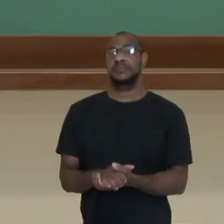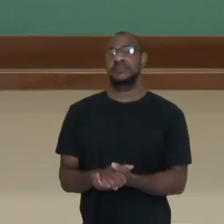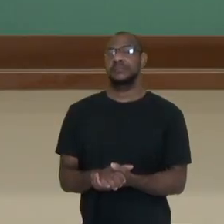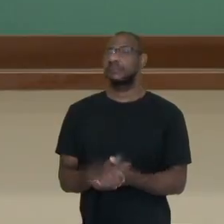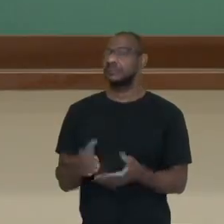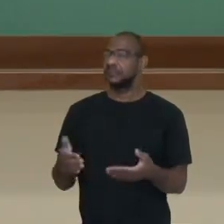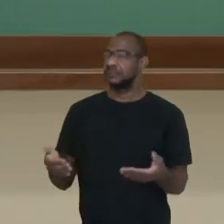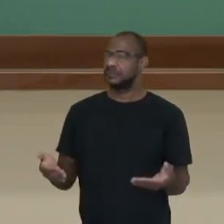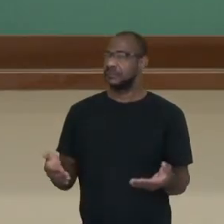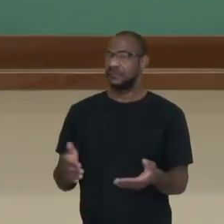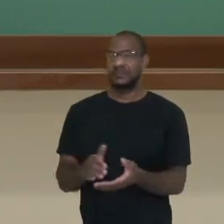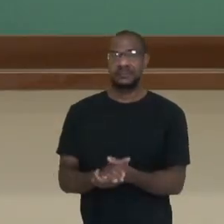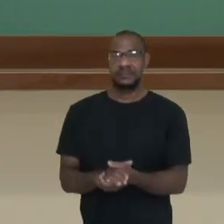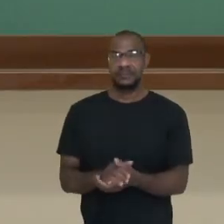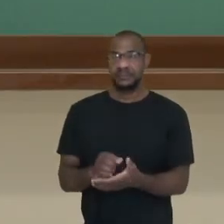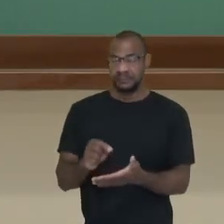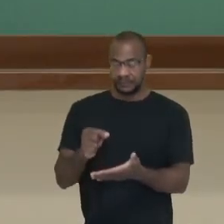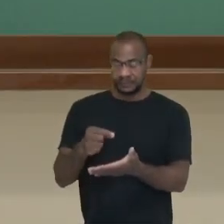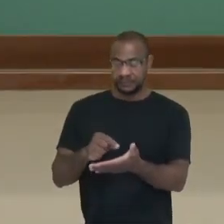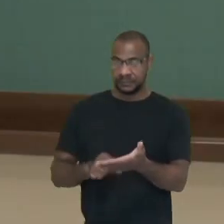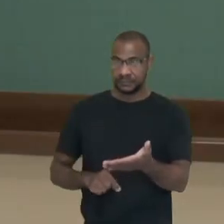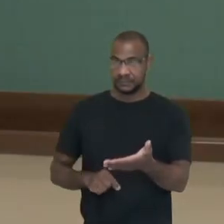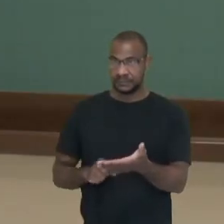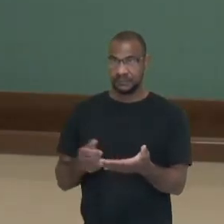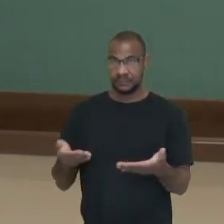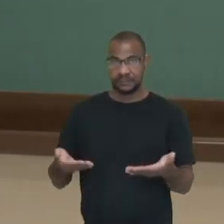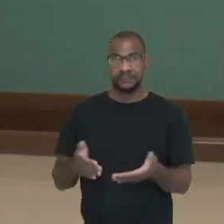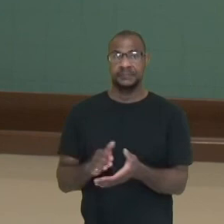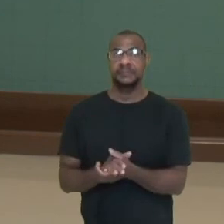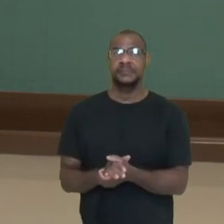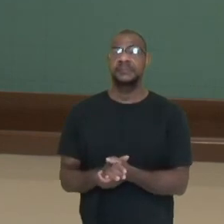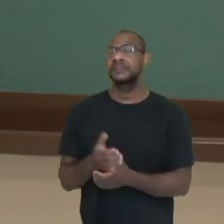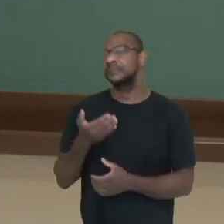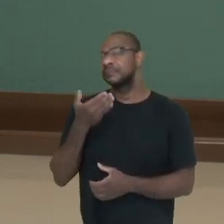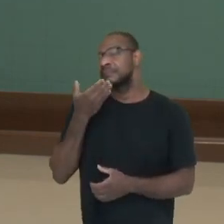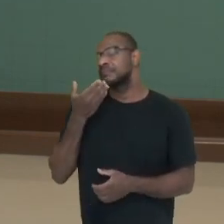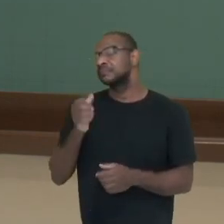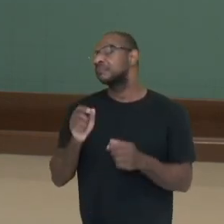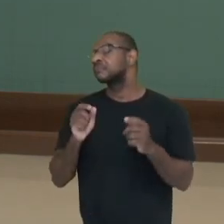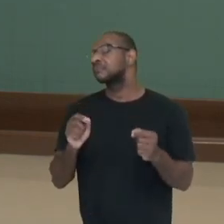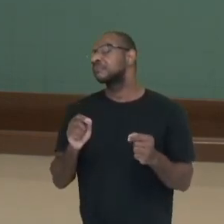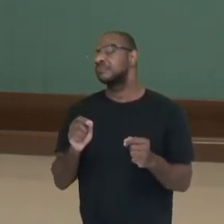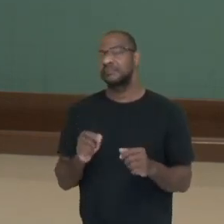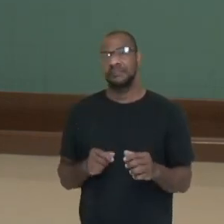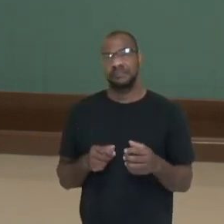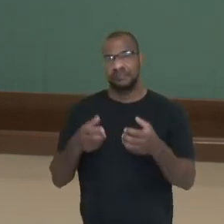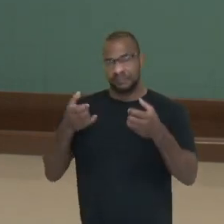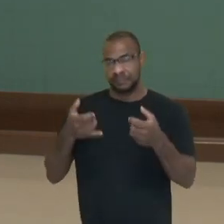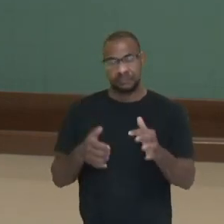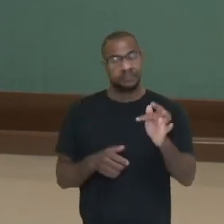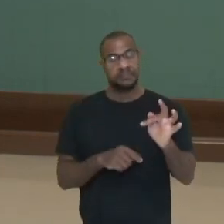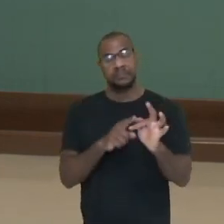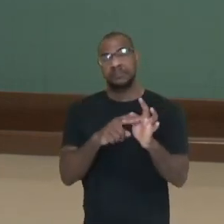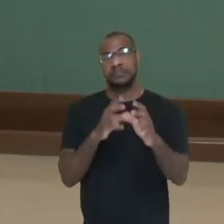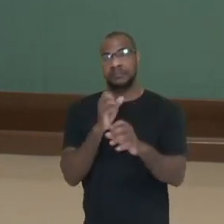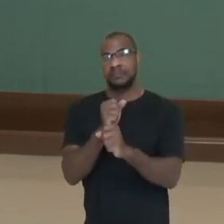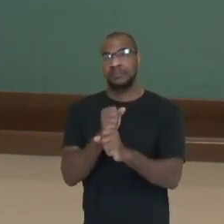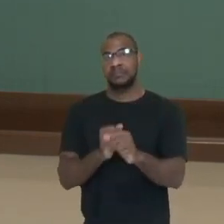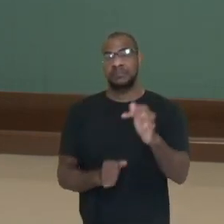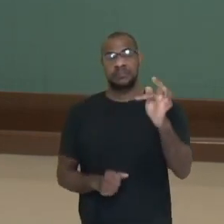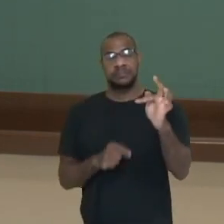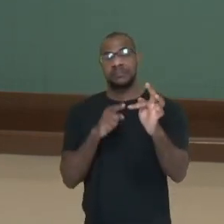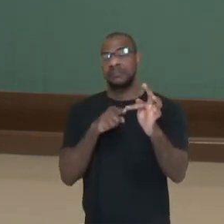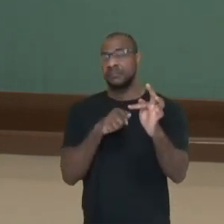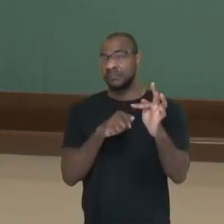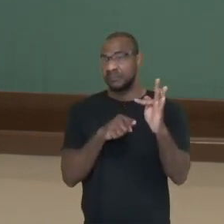Então, pessoal, vamos fazer a correção do exercício? Ele pede para você determinar a frequência dessa onda que está vibrando no